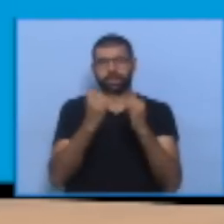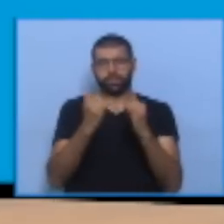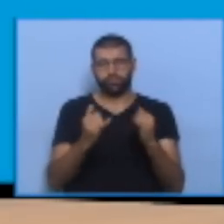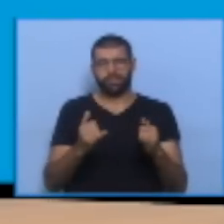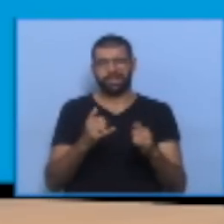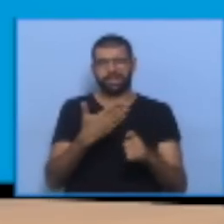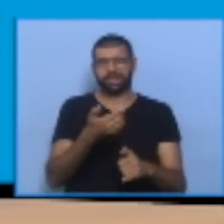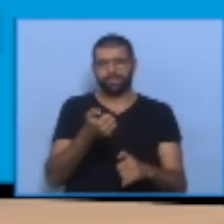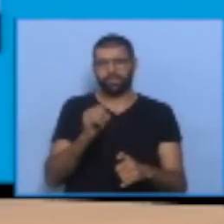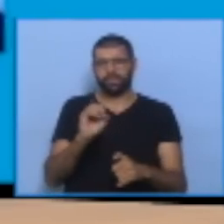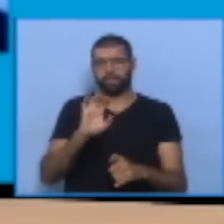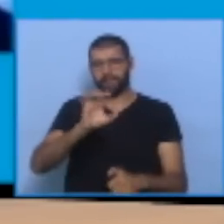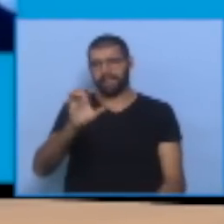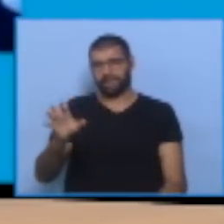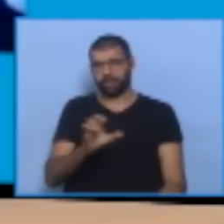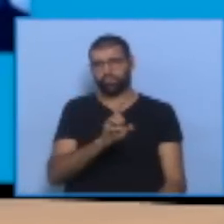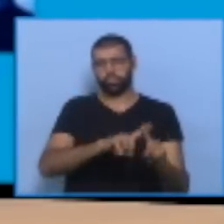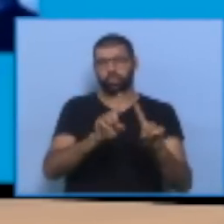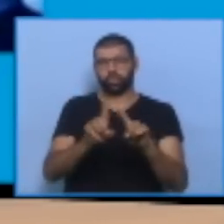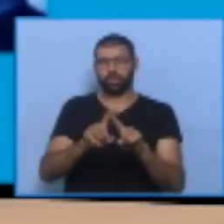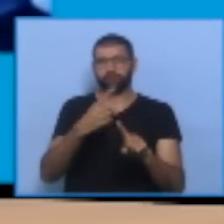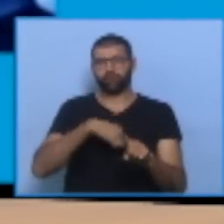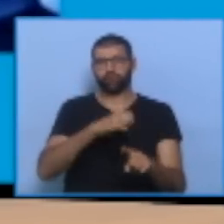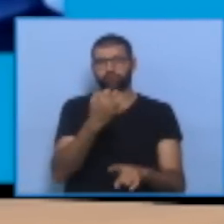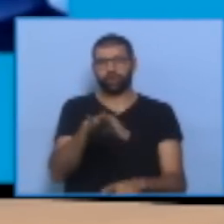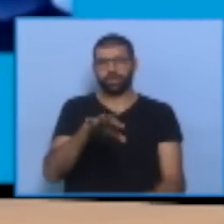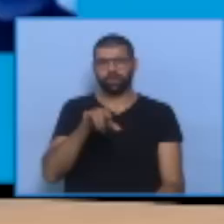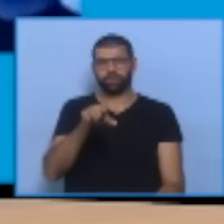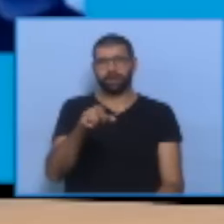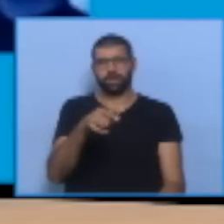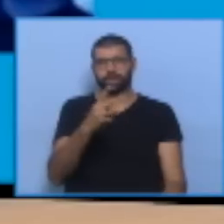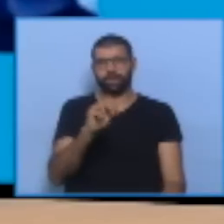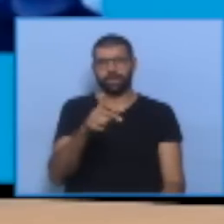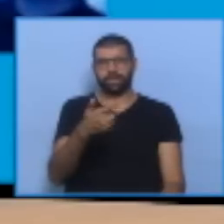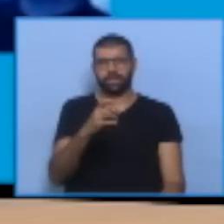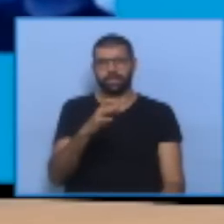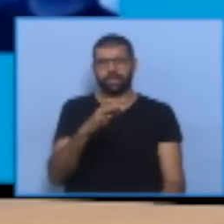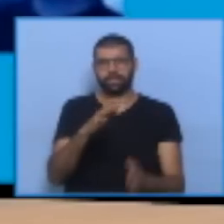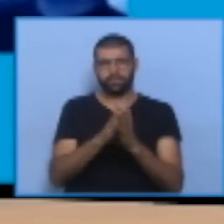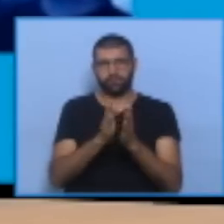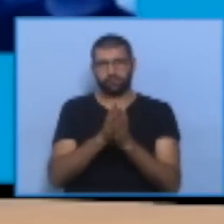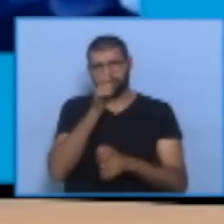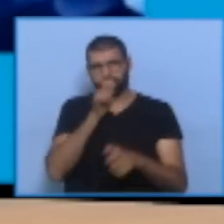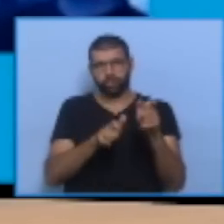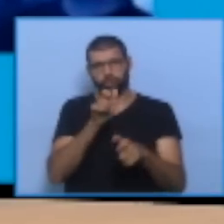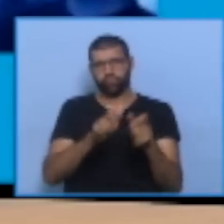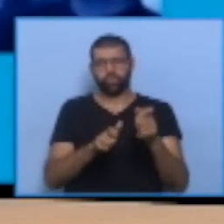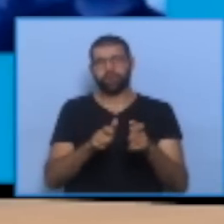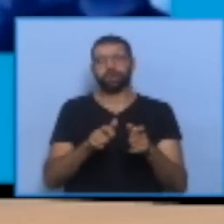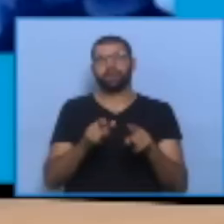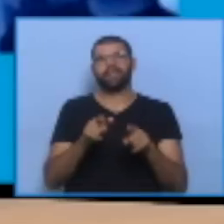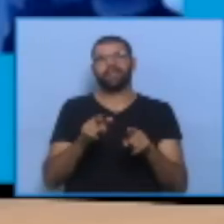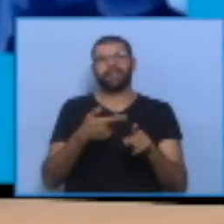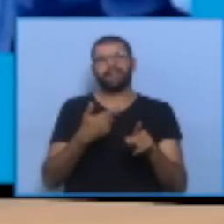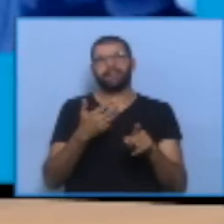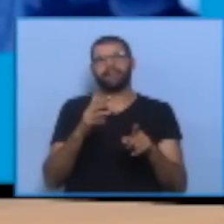internacional por 150 países, somos cerca de 800 mil vicentinos e vicentinas e temos cerca